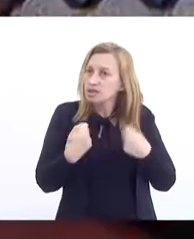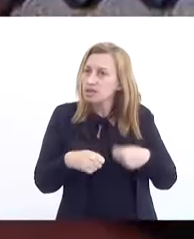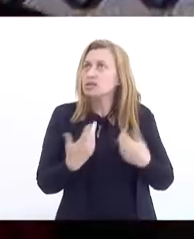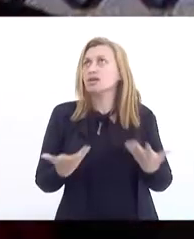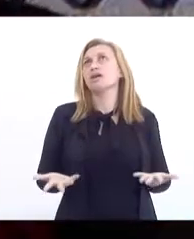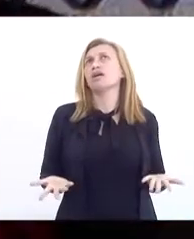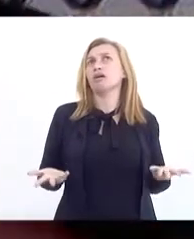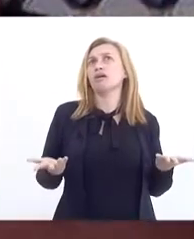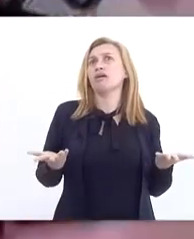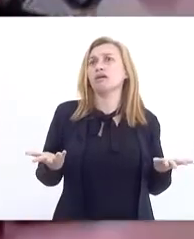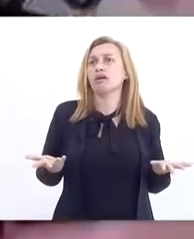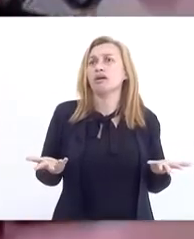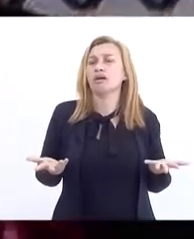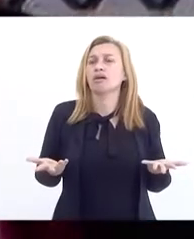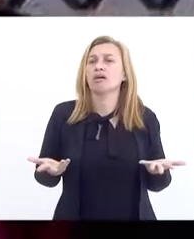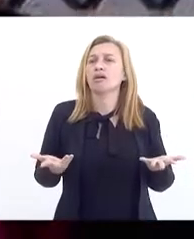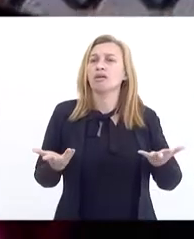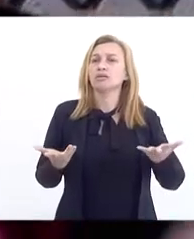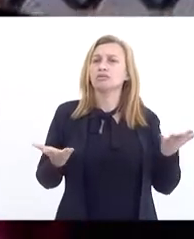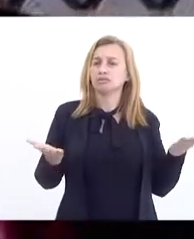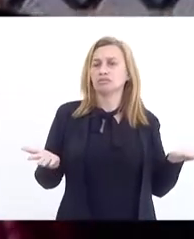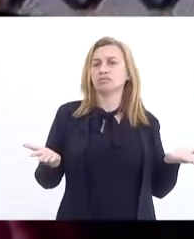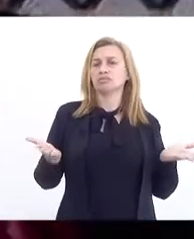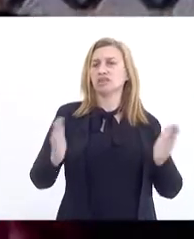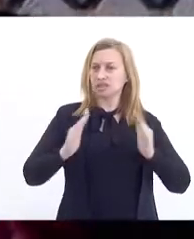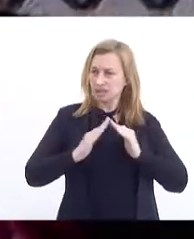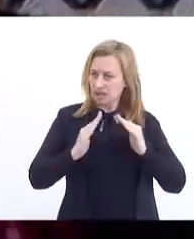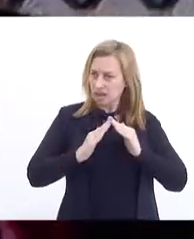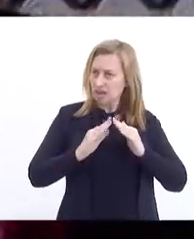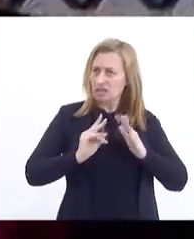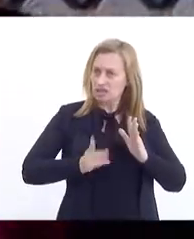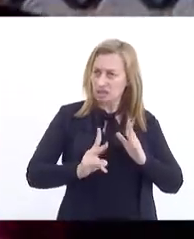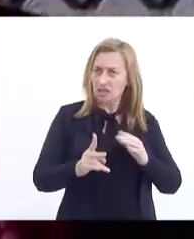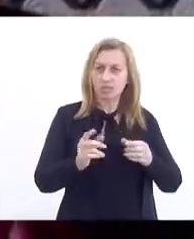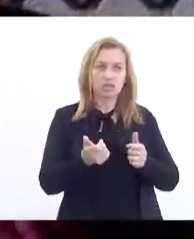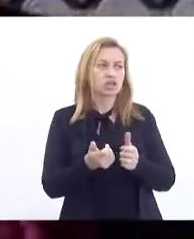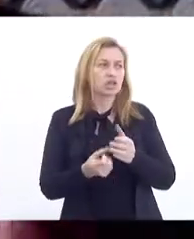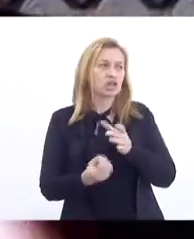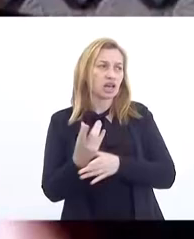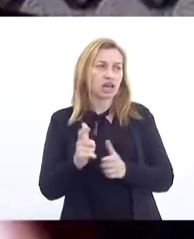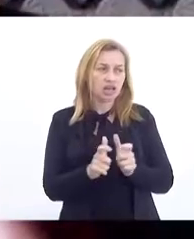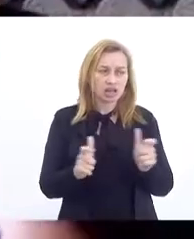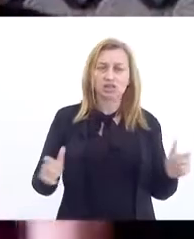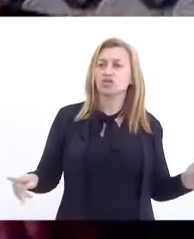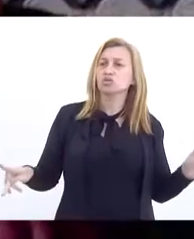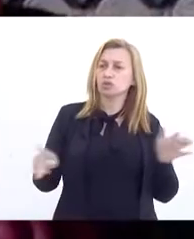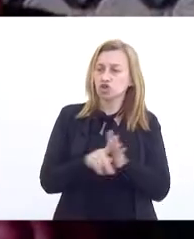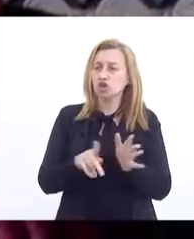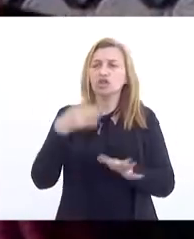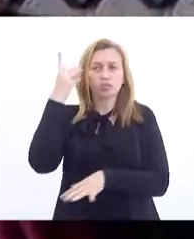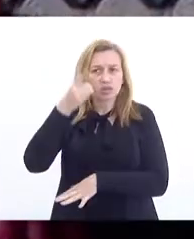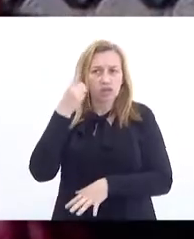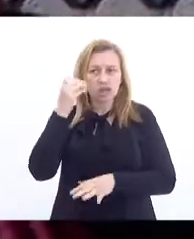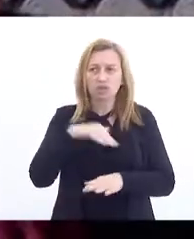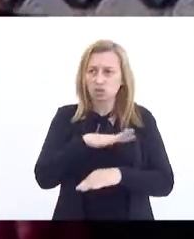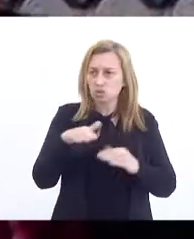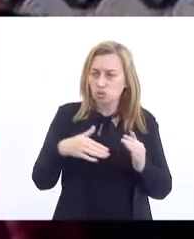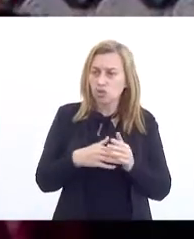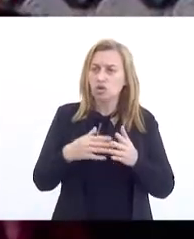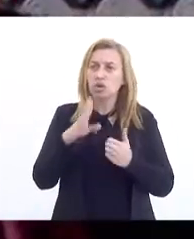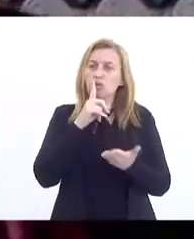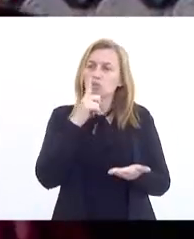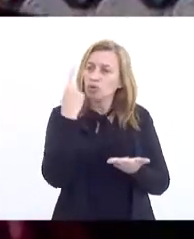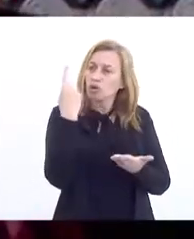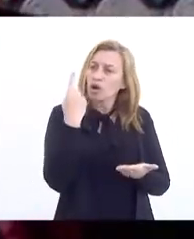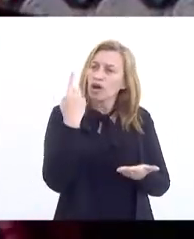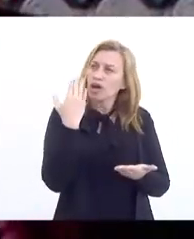que é premissa dessa casa, tem sempre grandes projetos, e deputados e deputadas muito